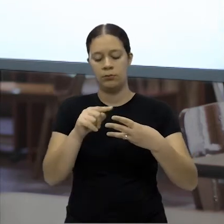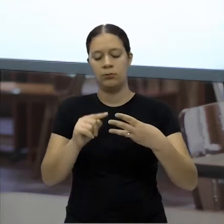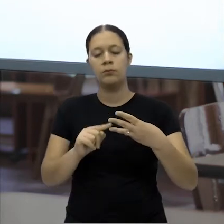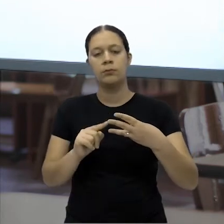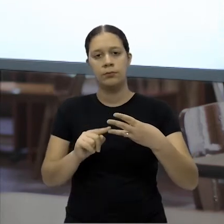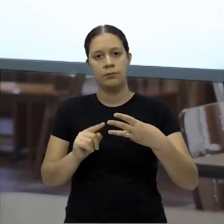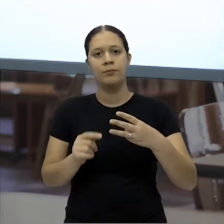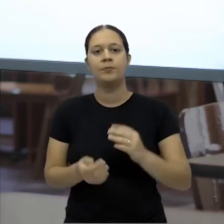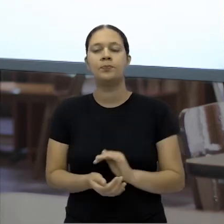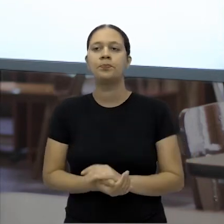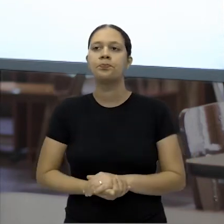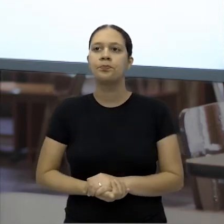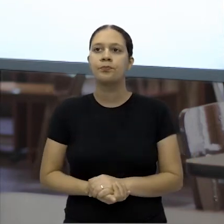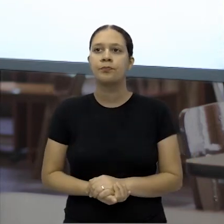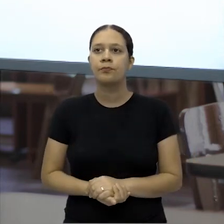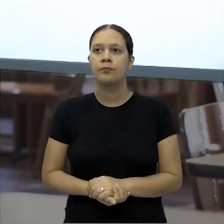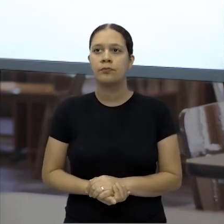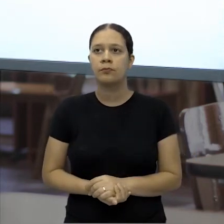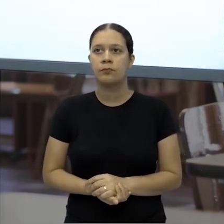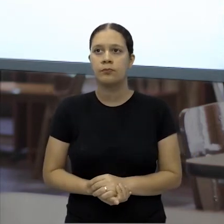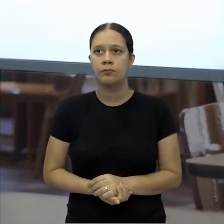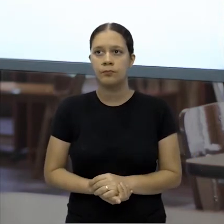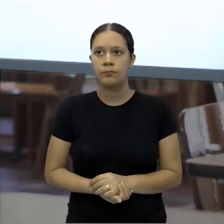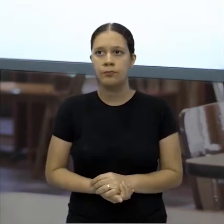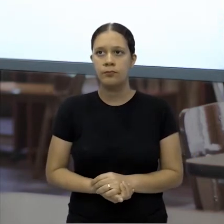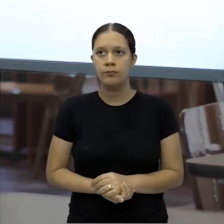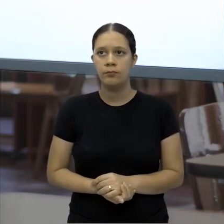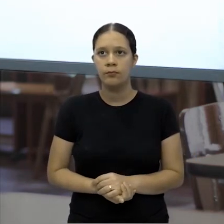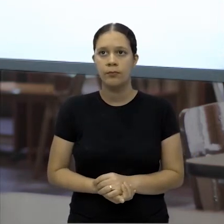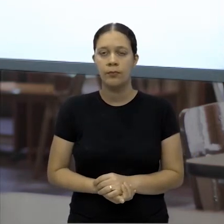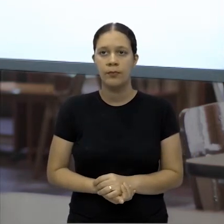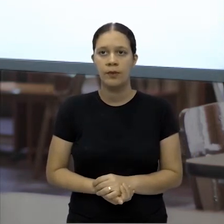explicações desses termos técnicos.